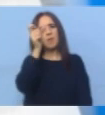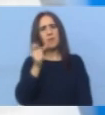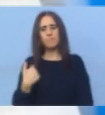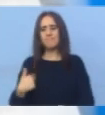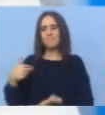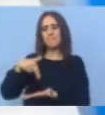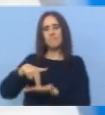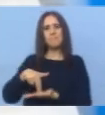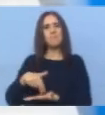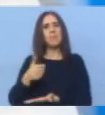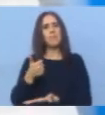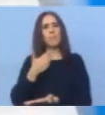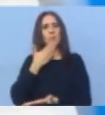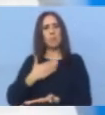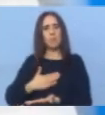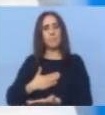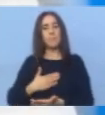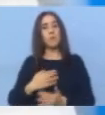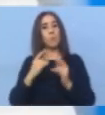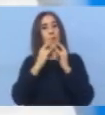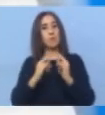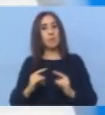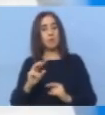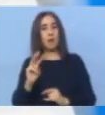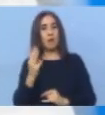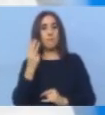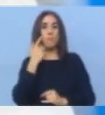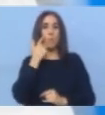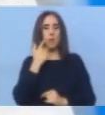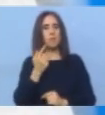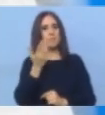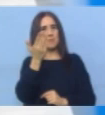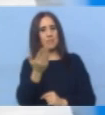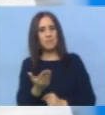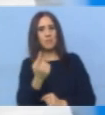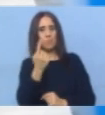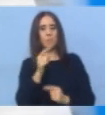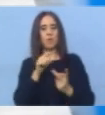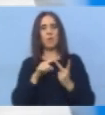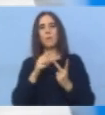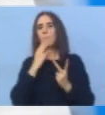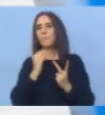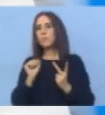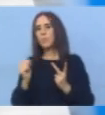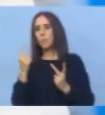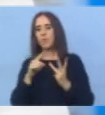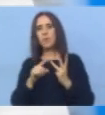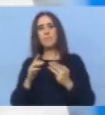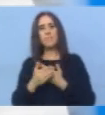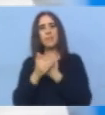aqui. Façamos 3 tendas, uma para ti, outra para Moisés, outra para